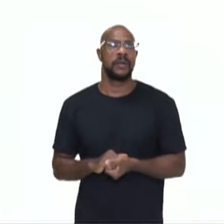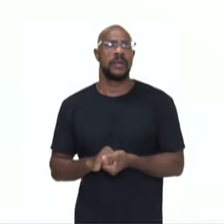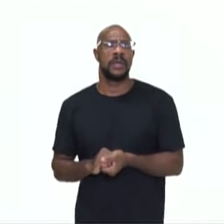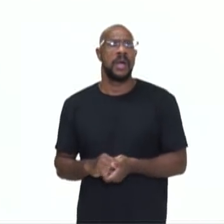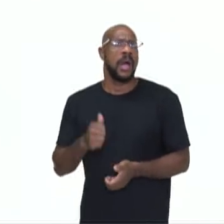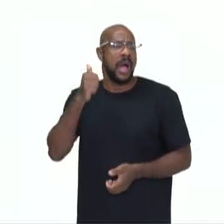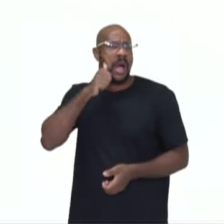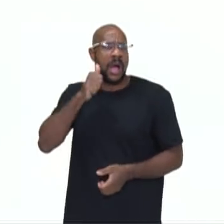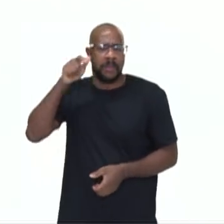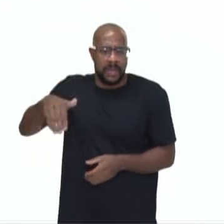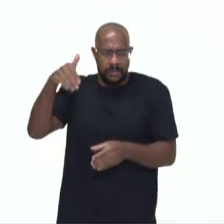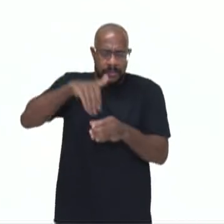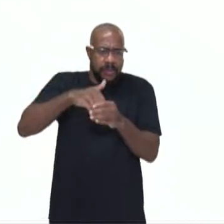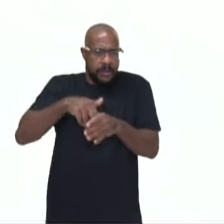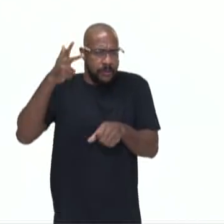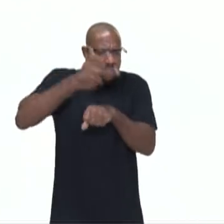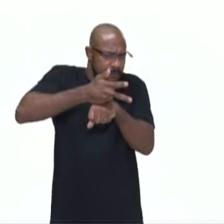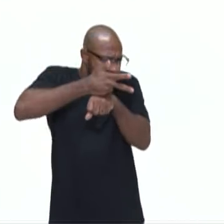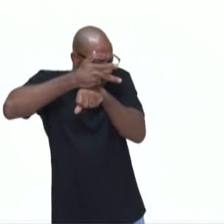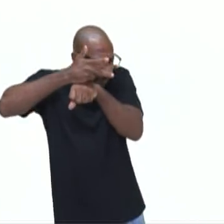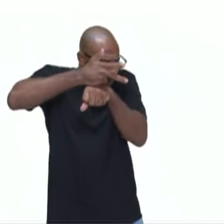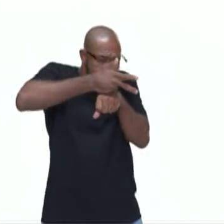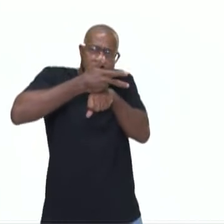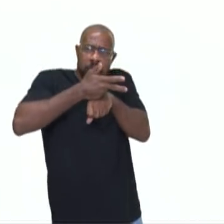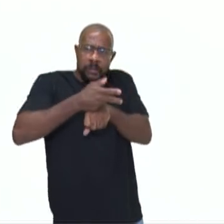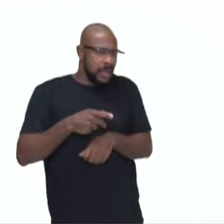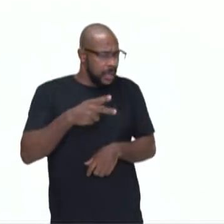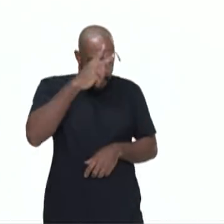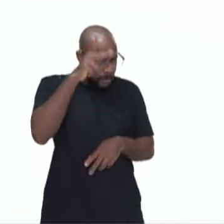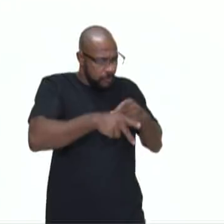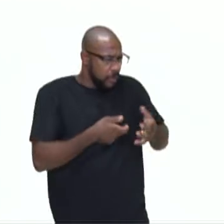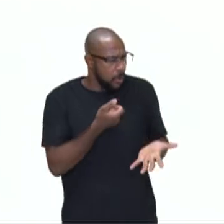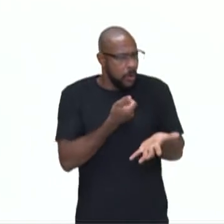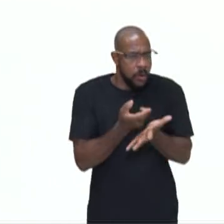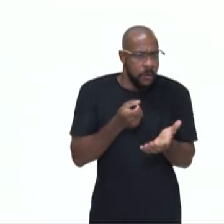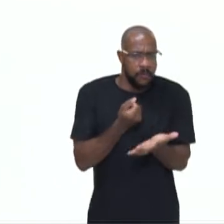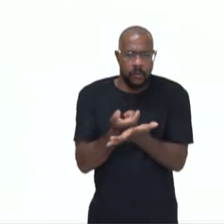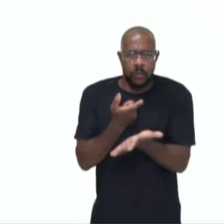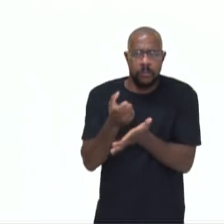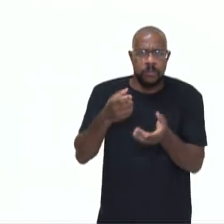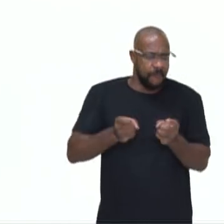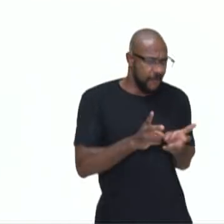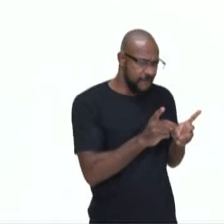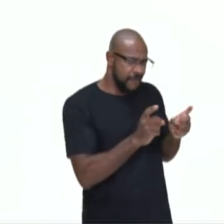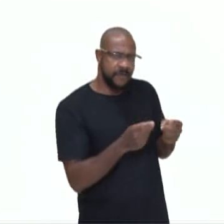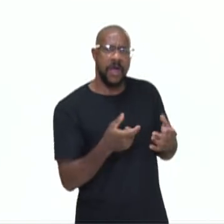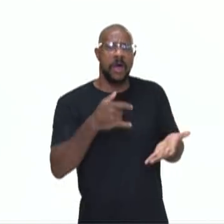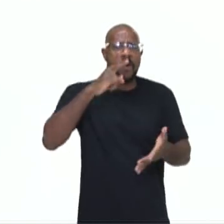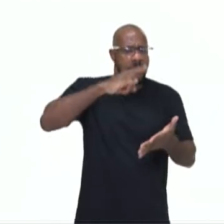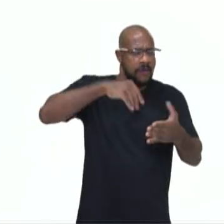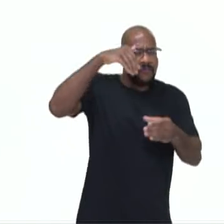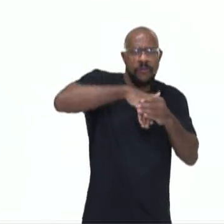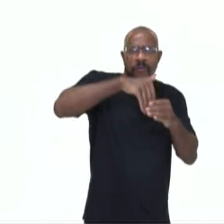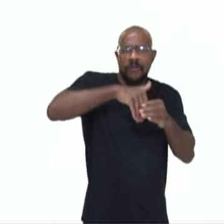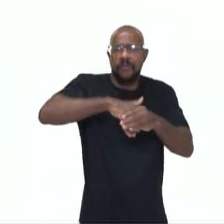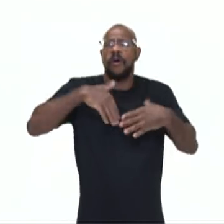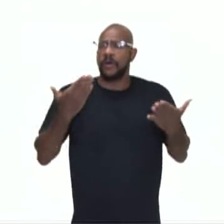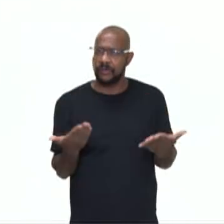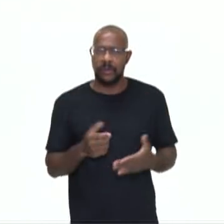Eleitora filma oferta de compra de votos para a eleição municipal no Rio Grande do Sul. Ministério